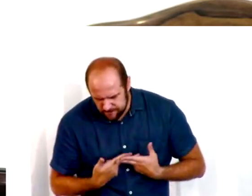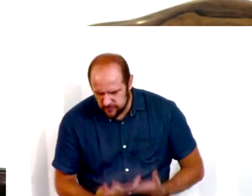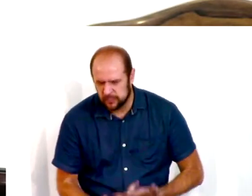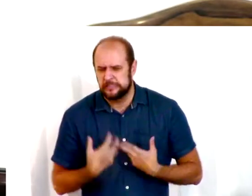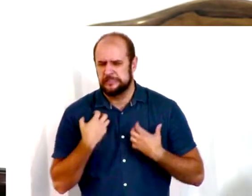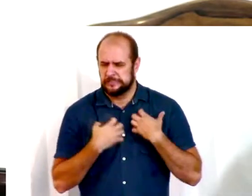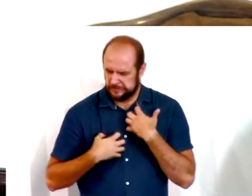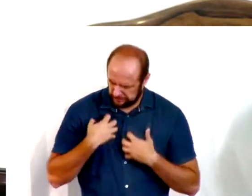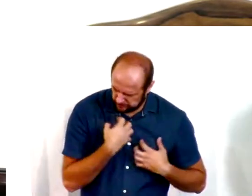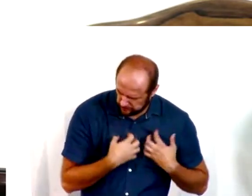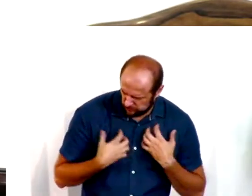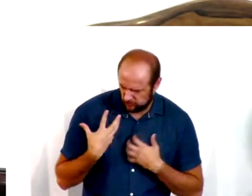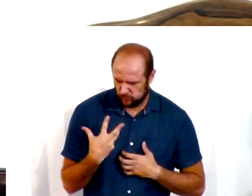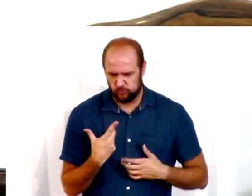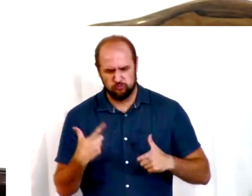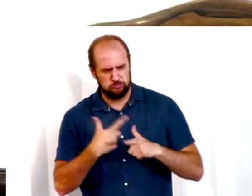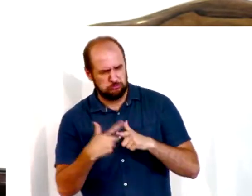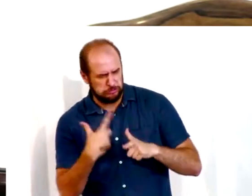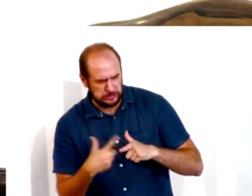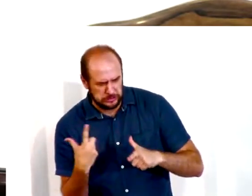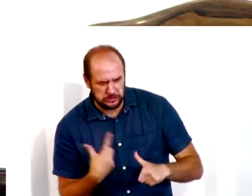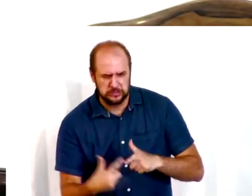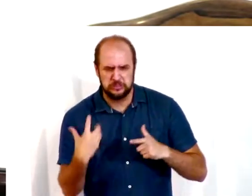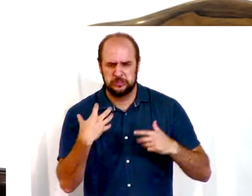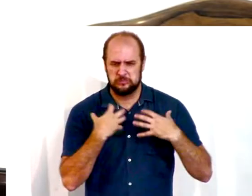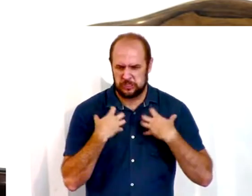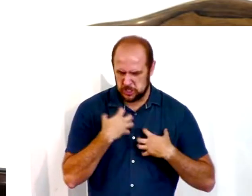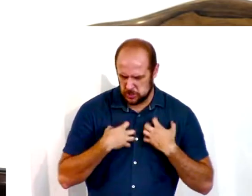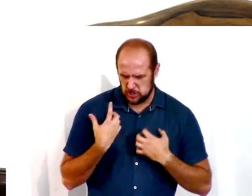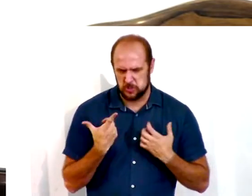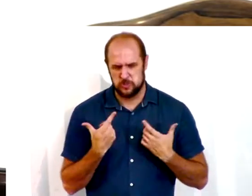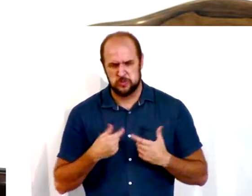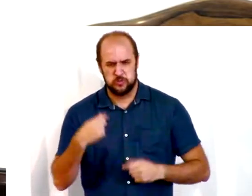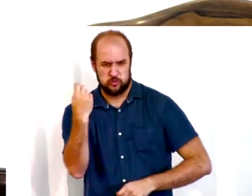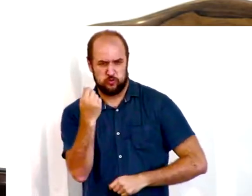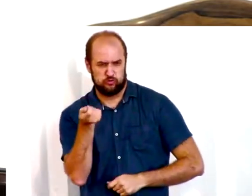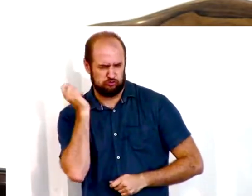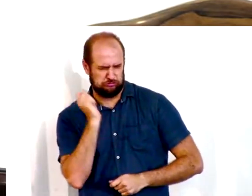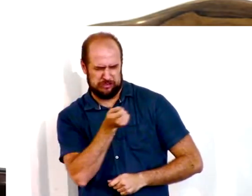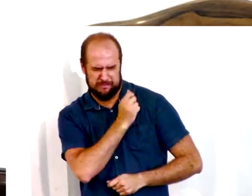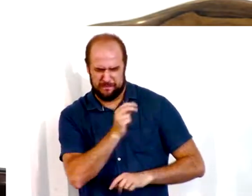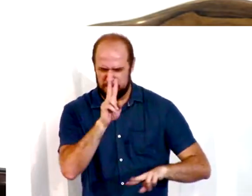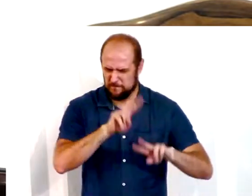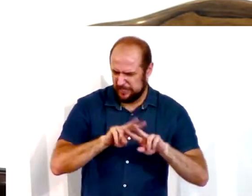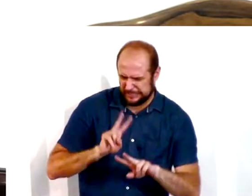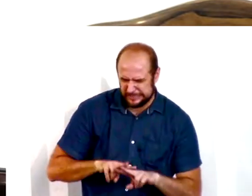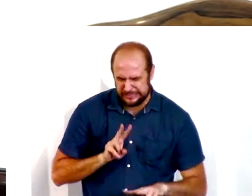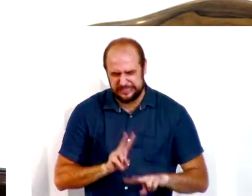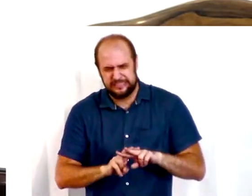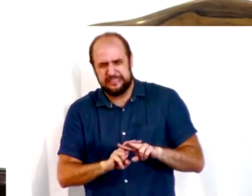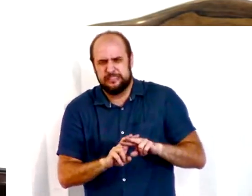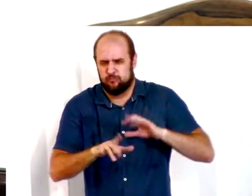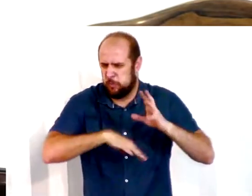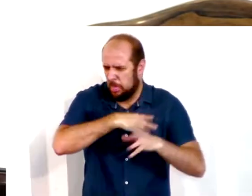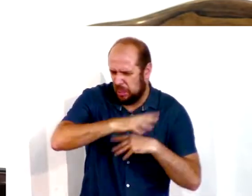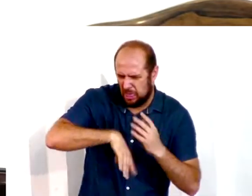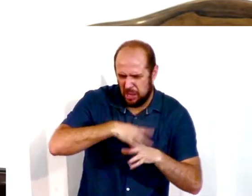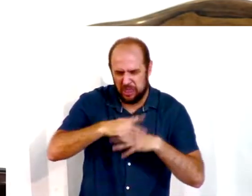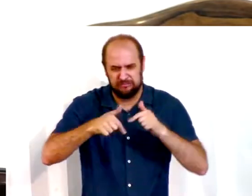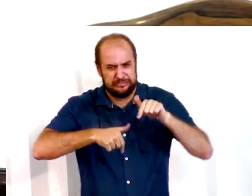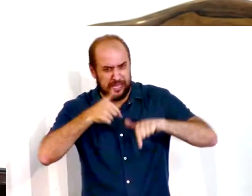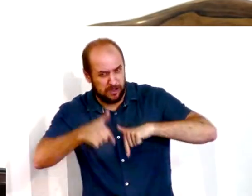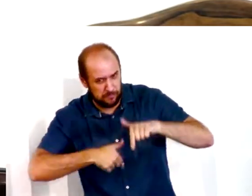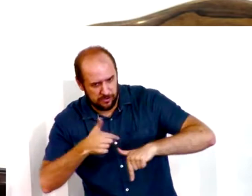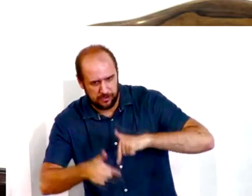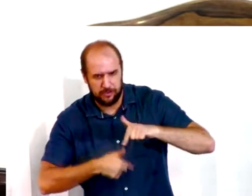nas aflições, nas privações, nas angústias, nos açoites, nas prisões, nos tumultos, nos